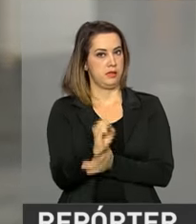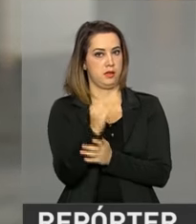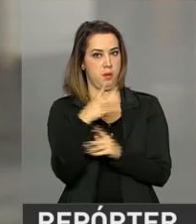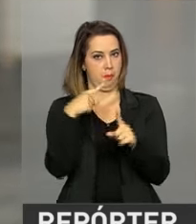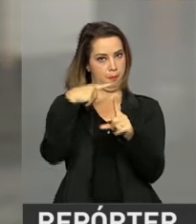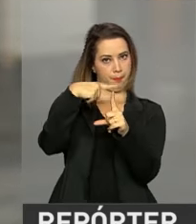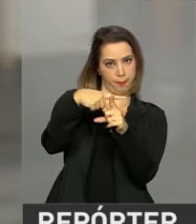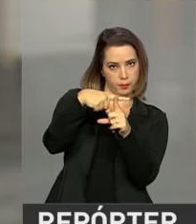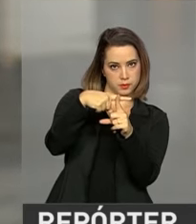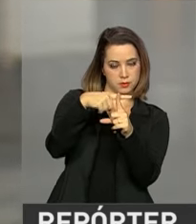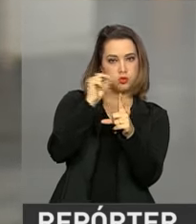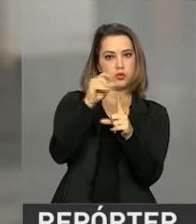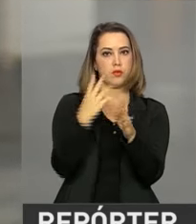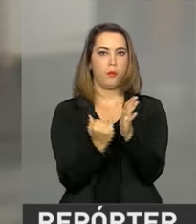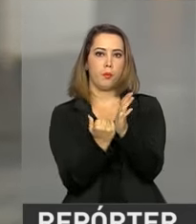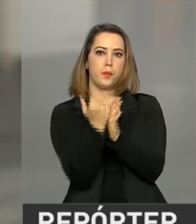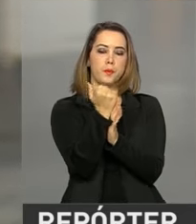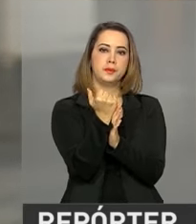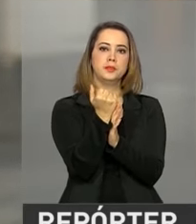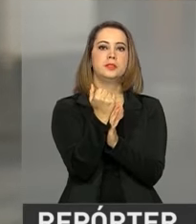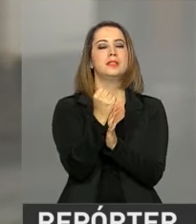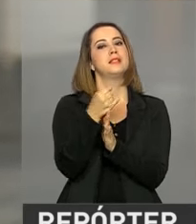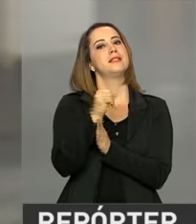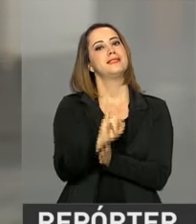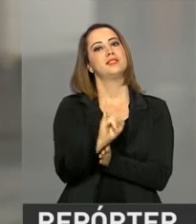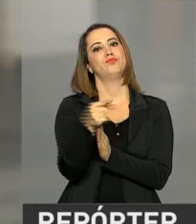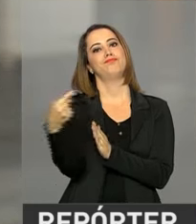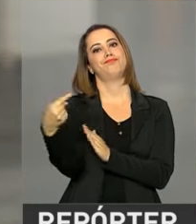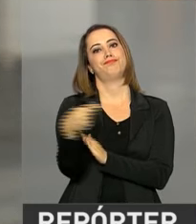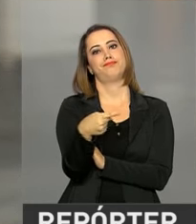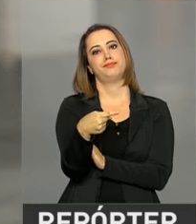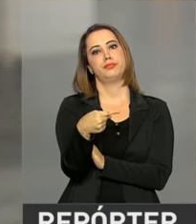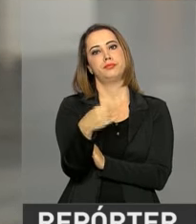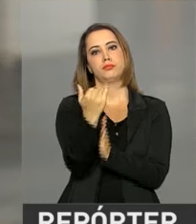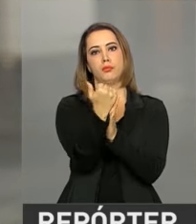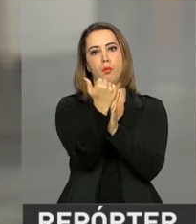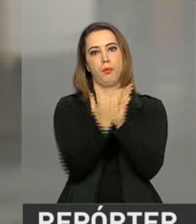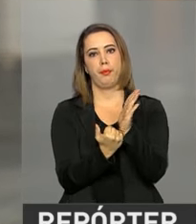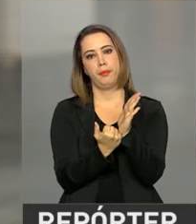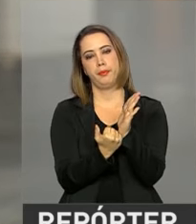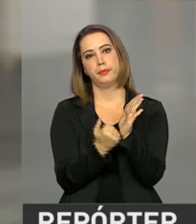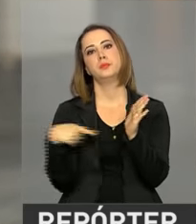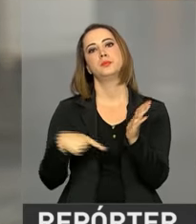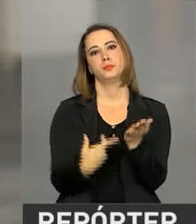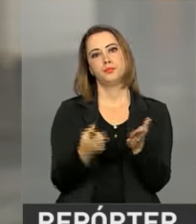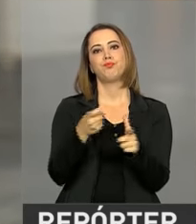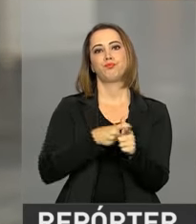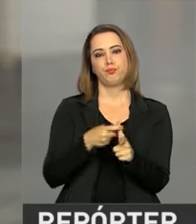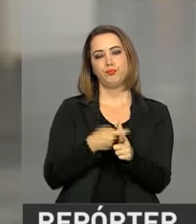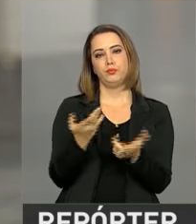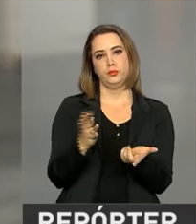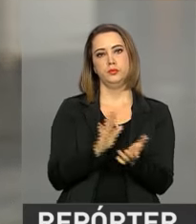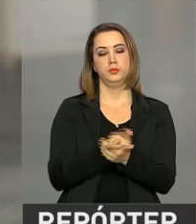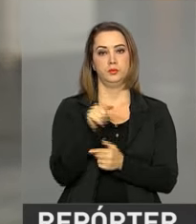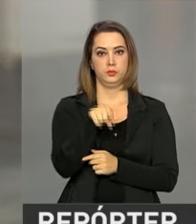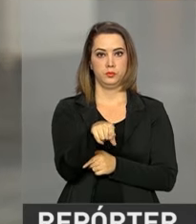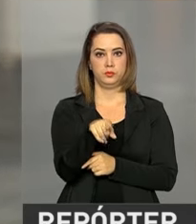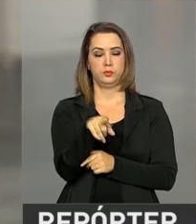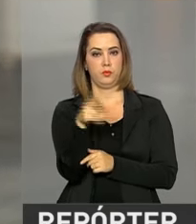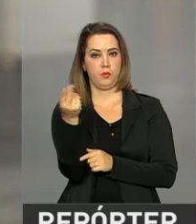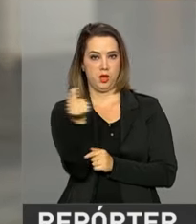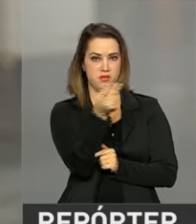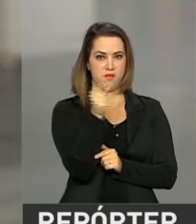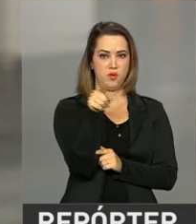positivo, é uma meta de superavite. Se for uma previsão de saldo negativo, é uma meta de déficit. Esse valor que vai ser